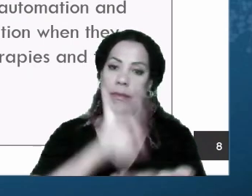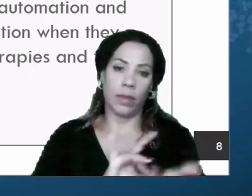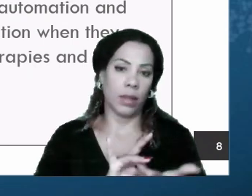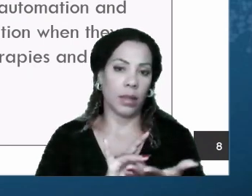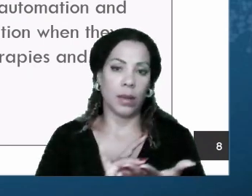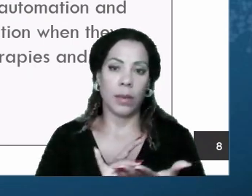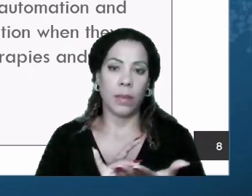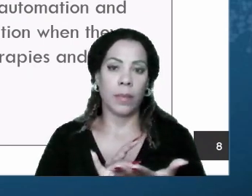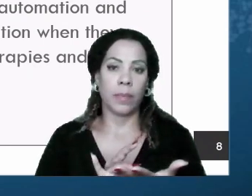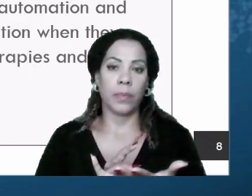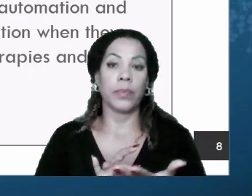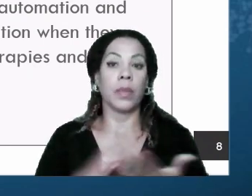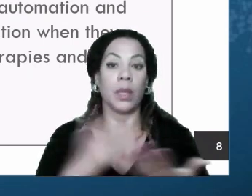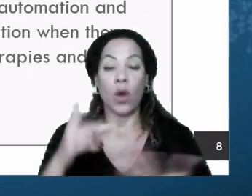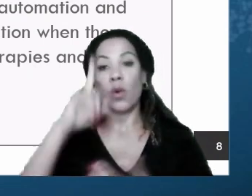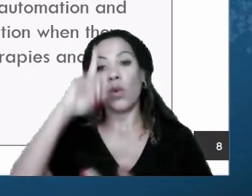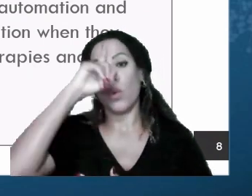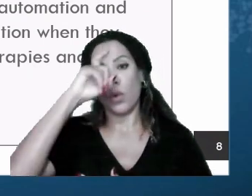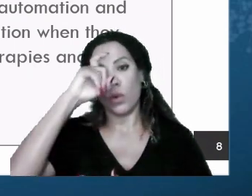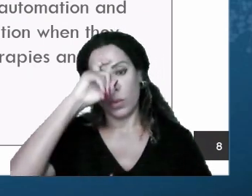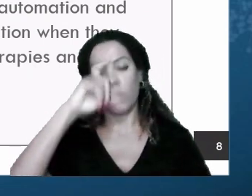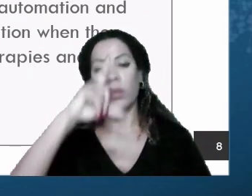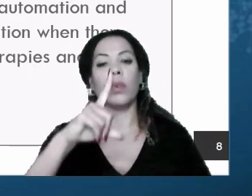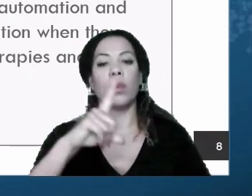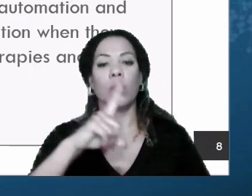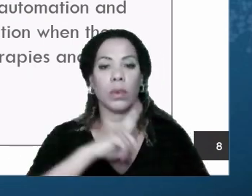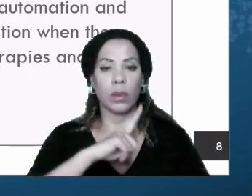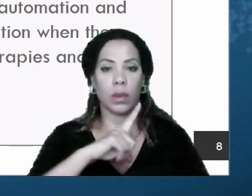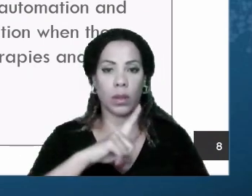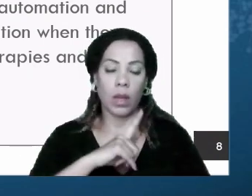verdade. Muitos hospitais têm